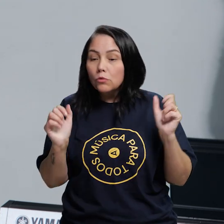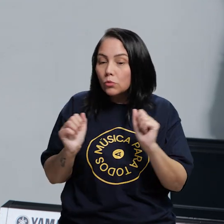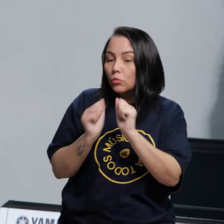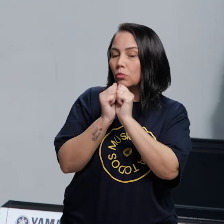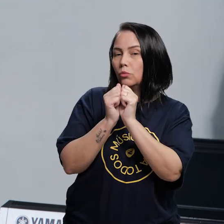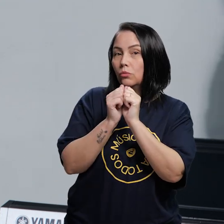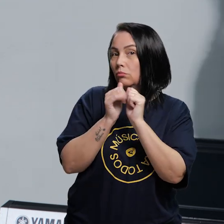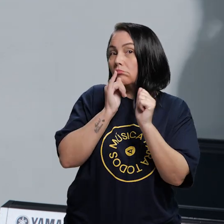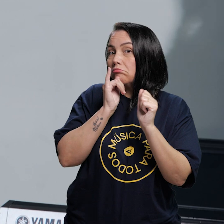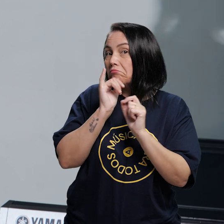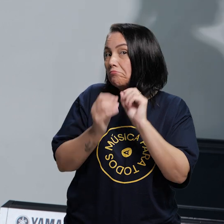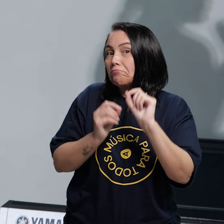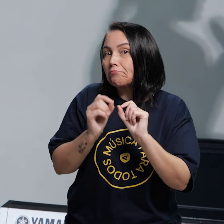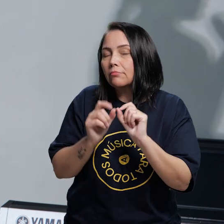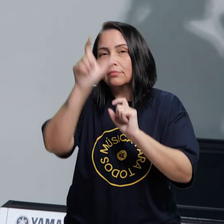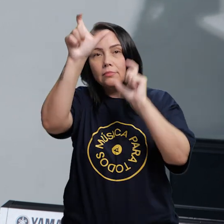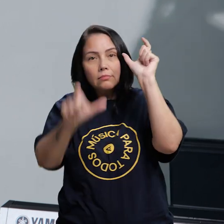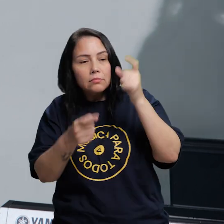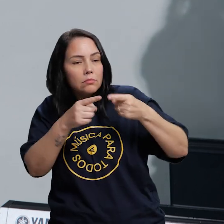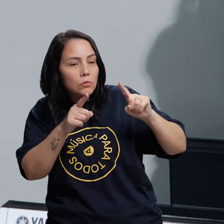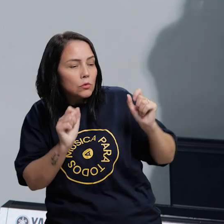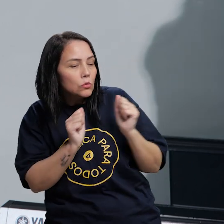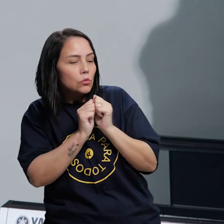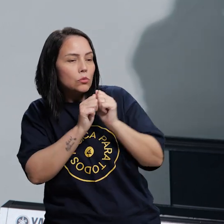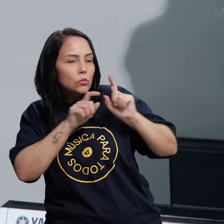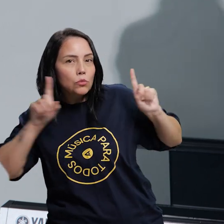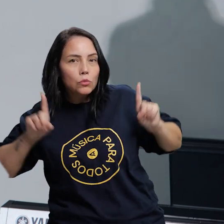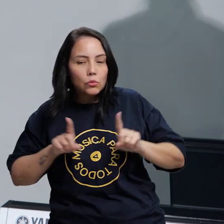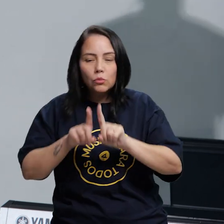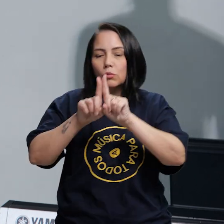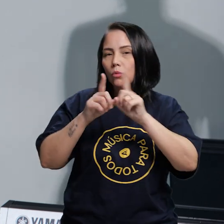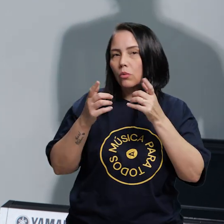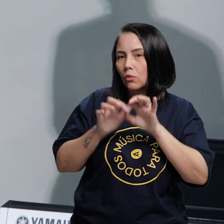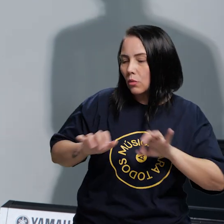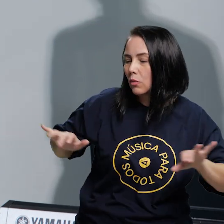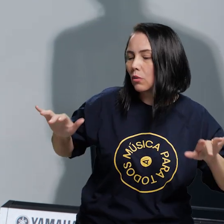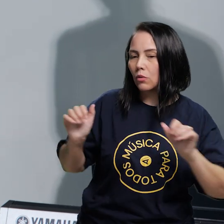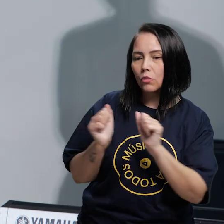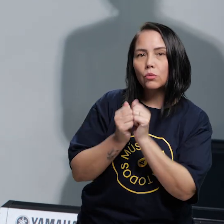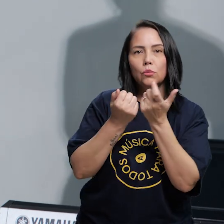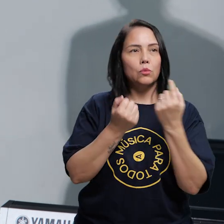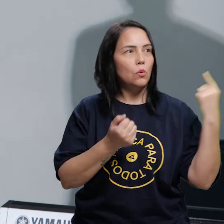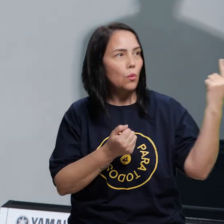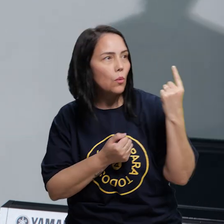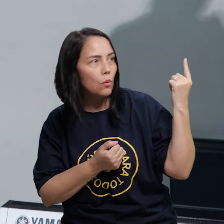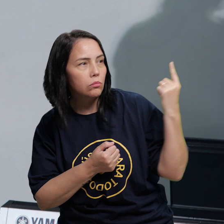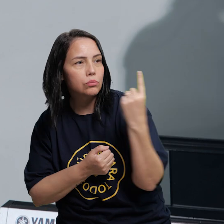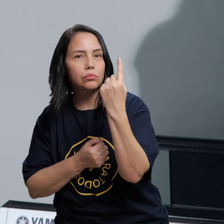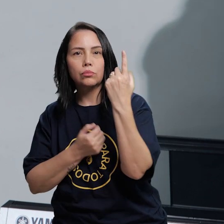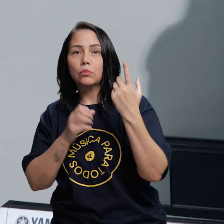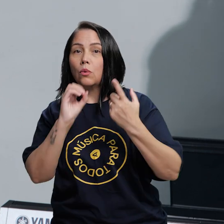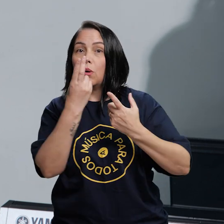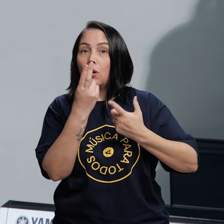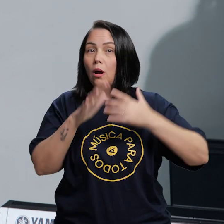acompanhamento, onde o músico ele vai acompanhar um outro instrumento, vai acompanhar algum solista, ou